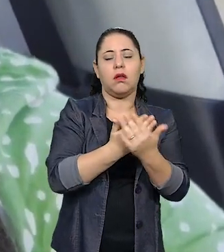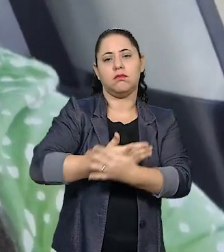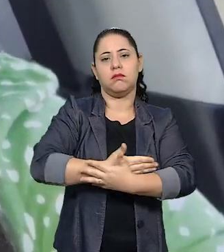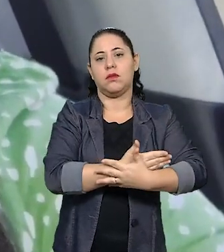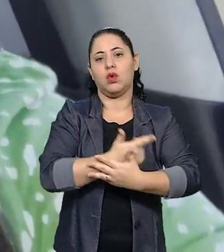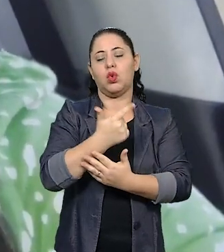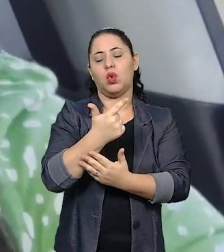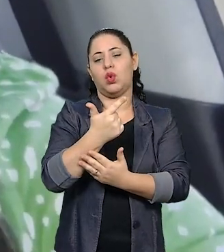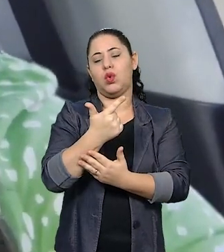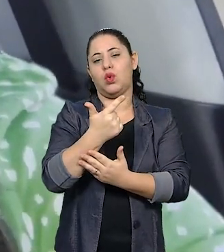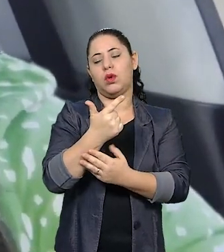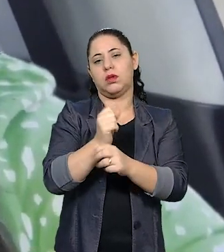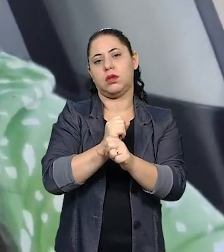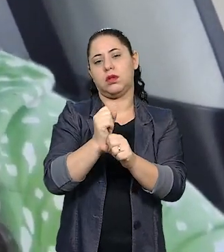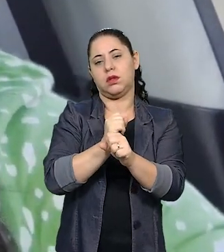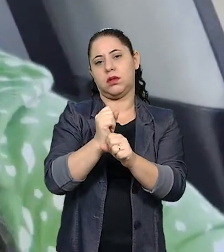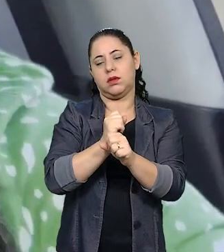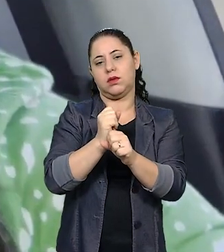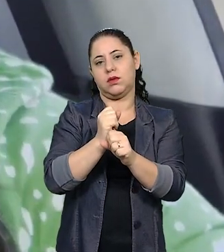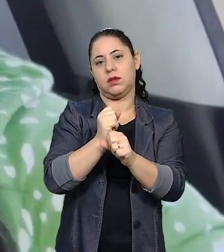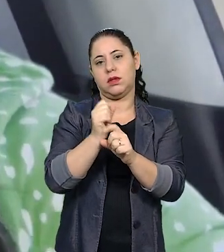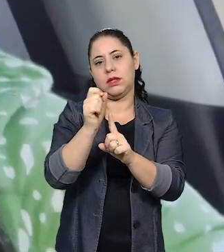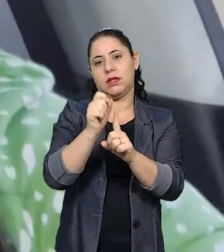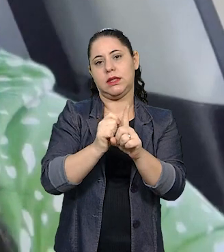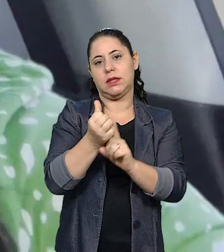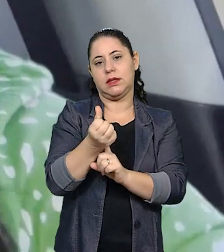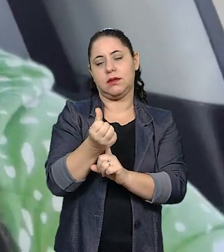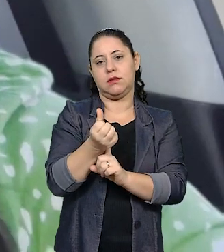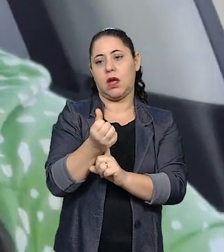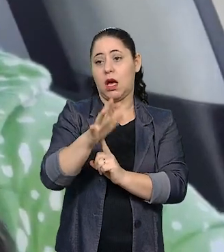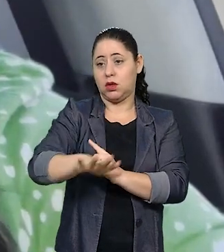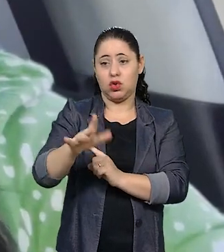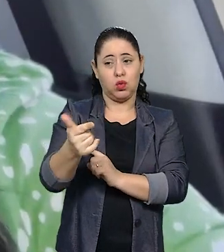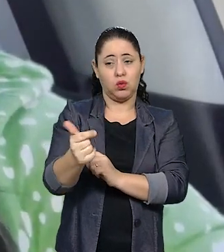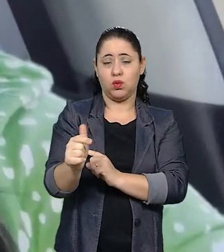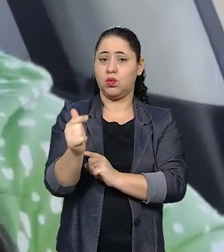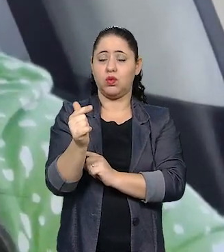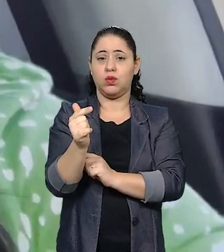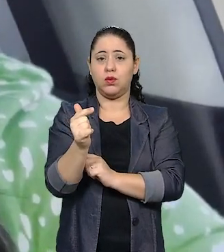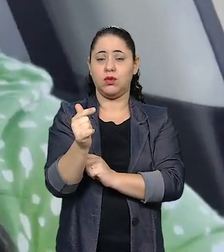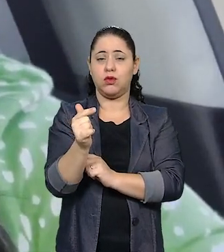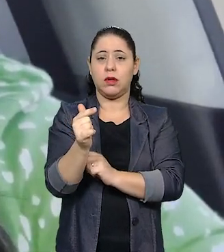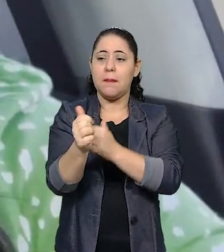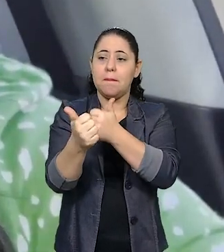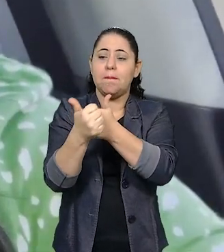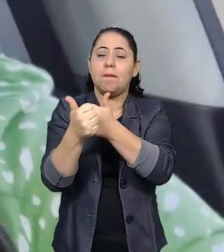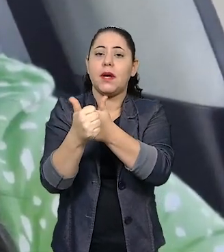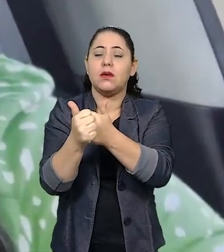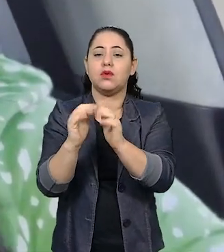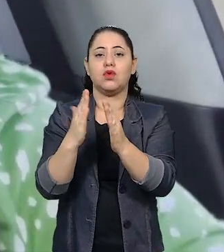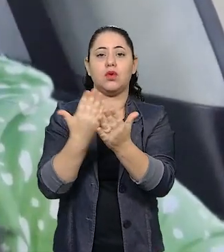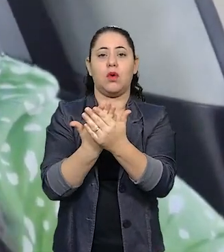Foi muito importante para nós, porque nós precisamos recorrer a uma creche com ela ainda muito pequena, com 2 anos e meio, e